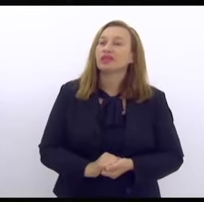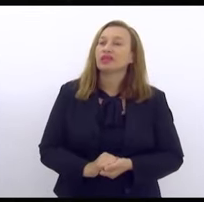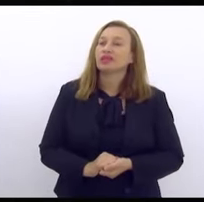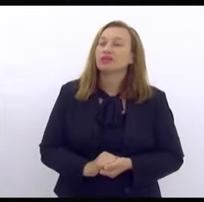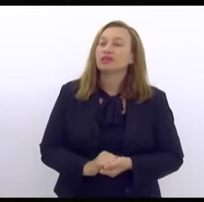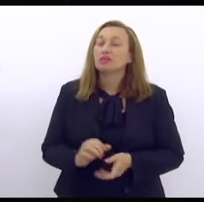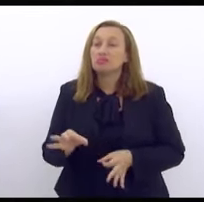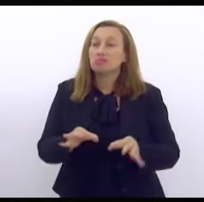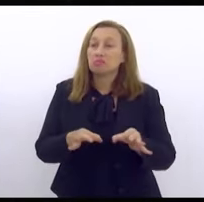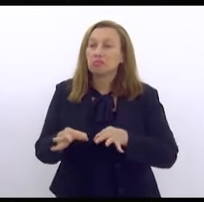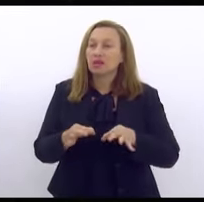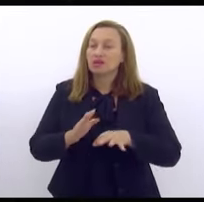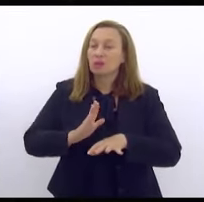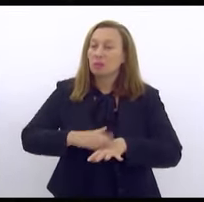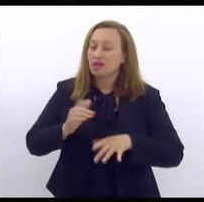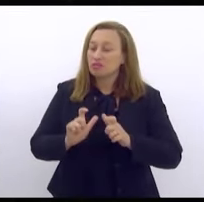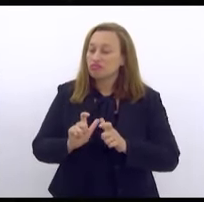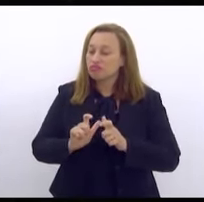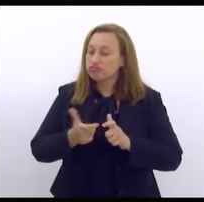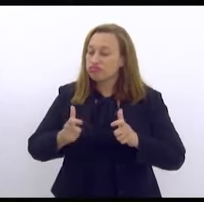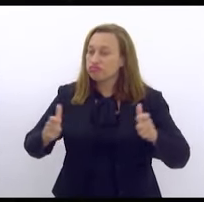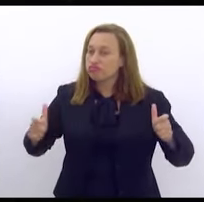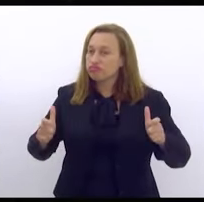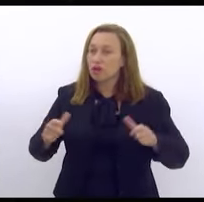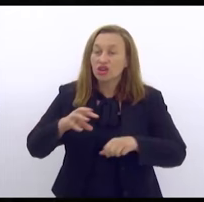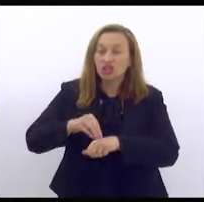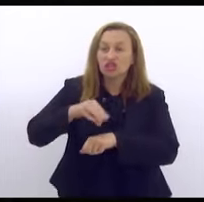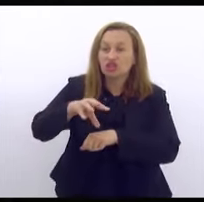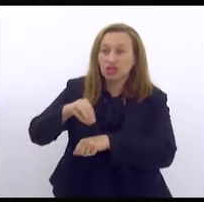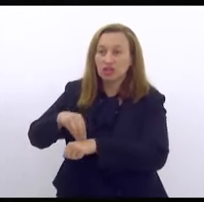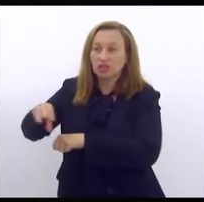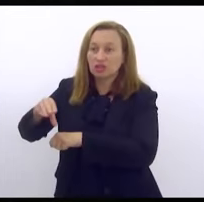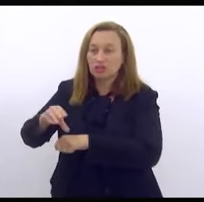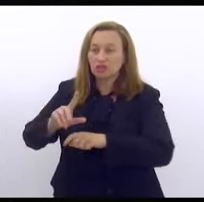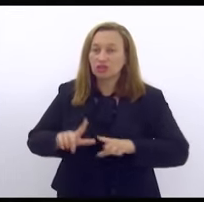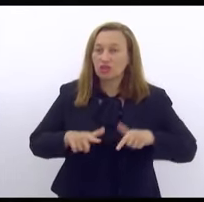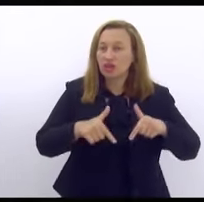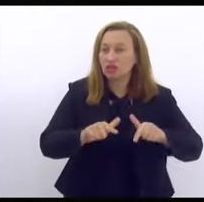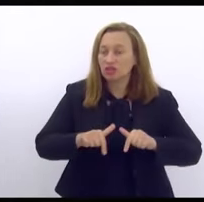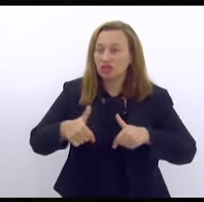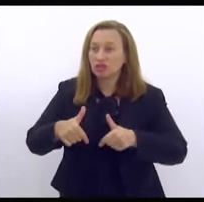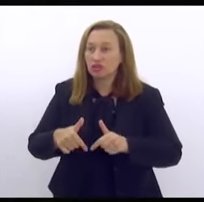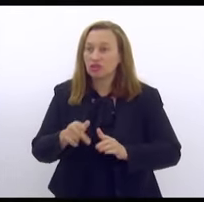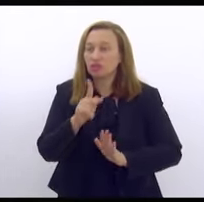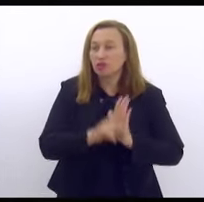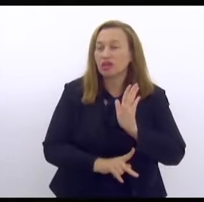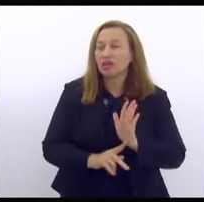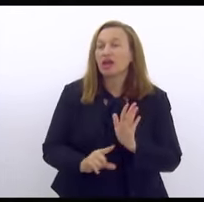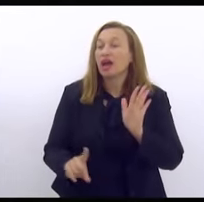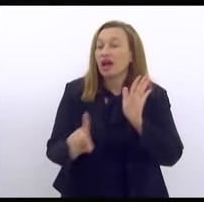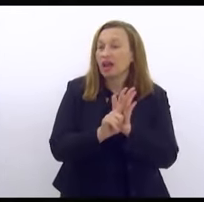uma programação mais ampla, com indicação de ações e projetos. A LDO,